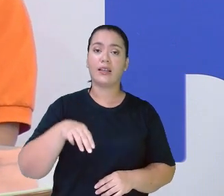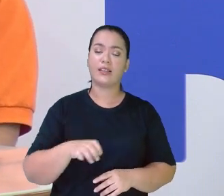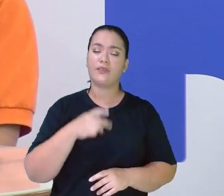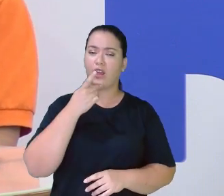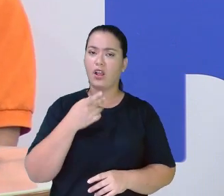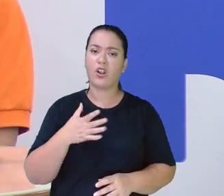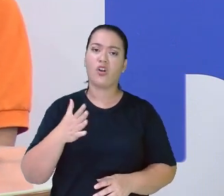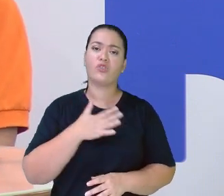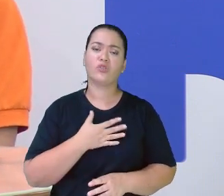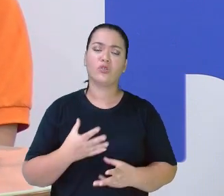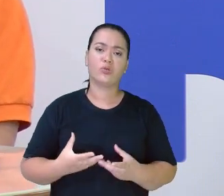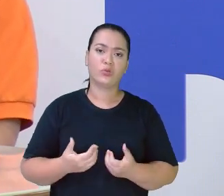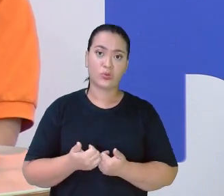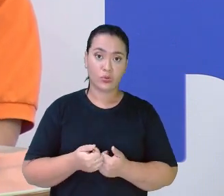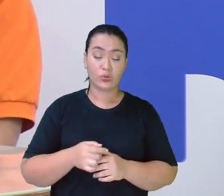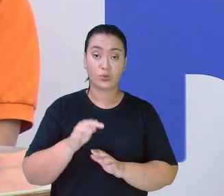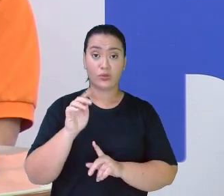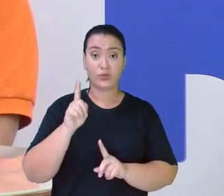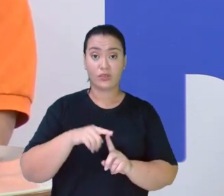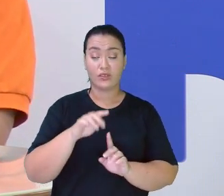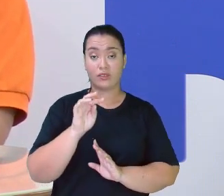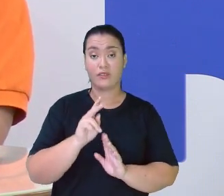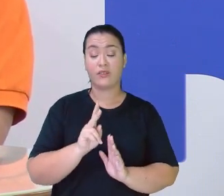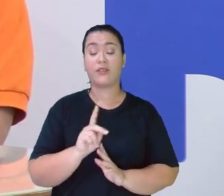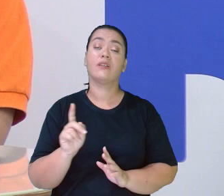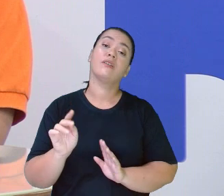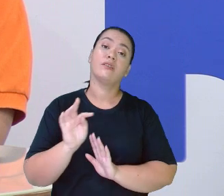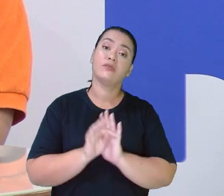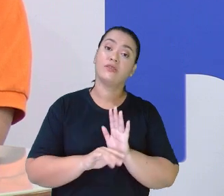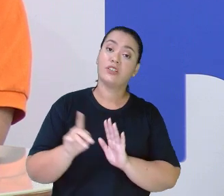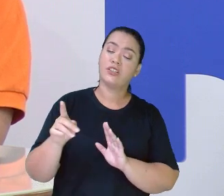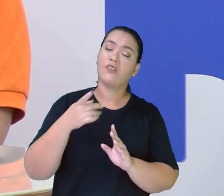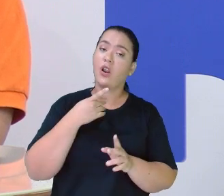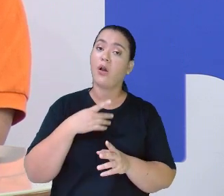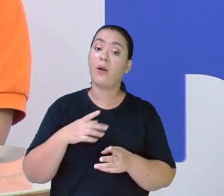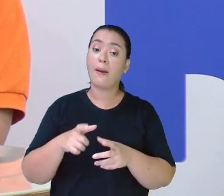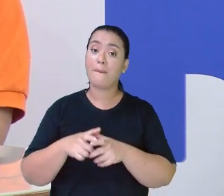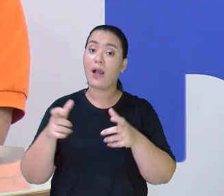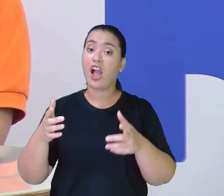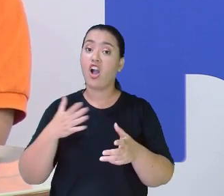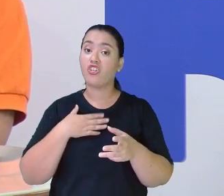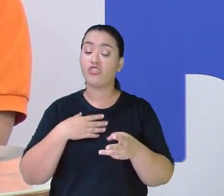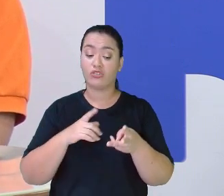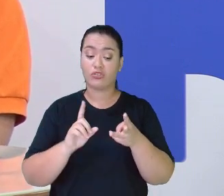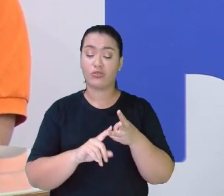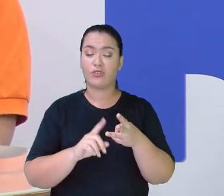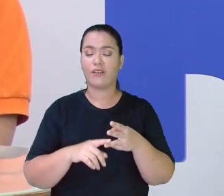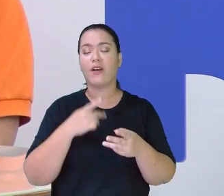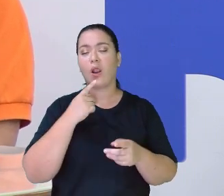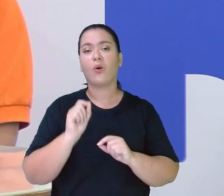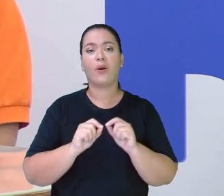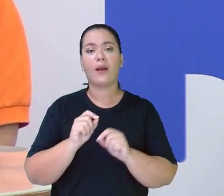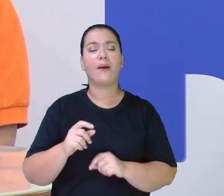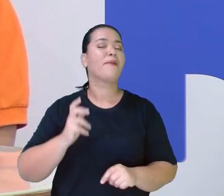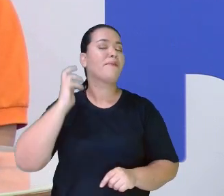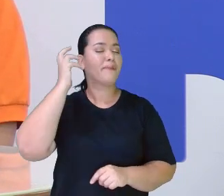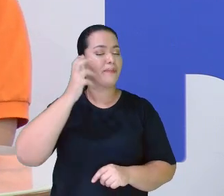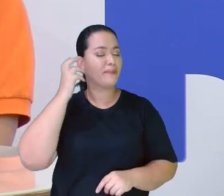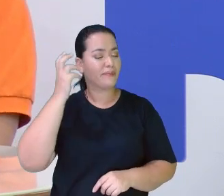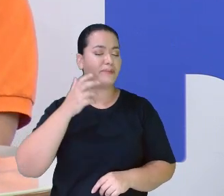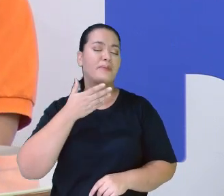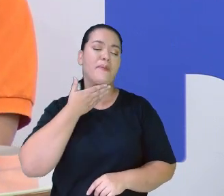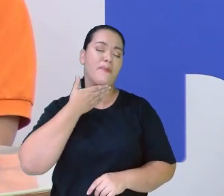gostou de todas as versões. A maioria gostou da última. E Joia. sempre dizendo que com música é a